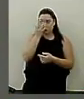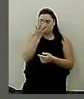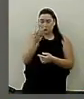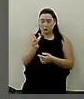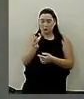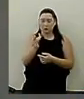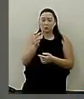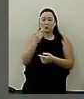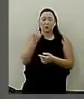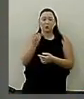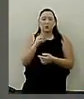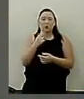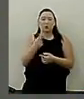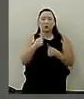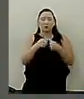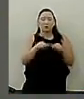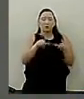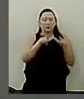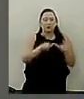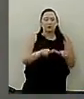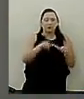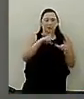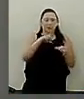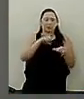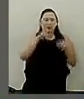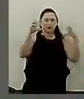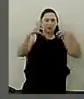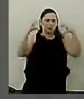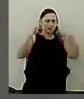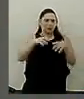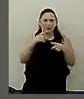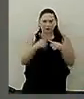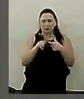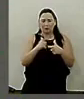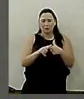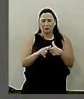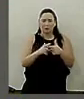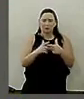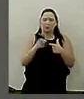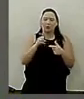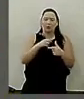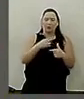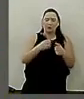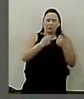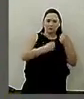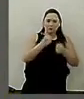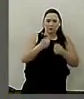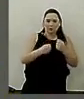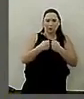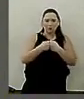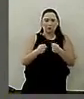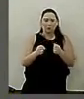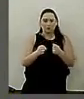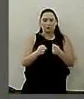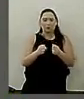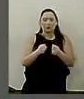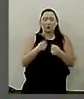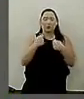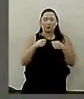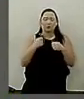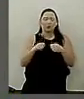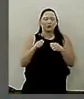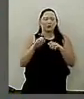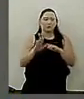ficar num local debaixo de uma chuva muito forte, nós podemos ter calma